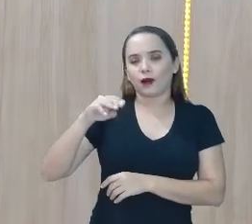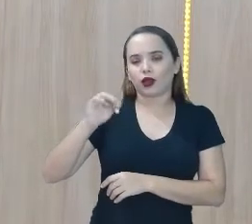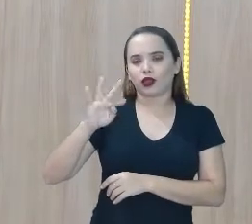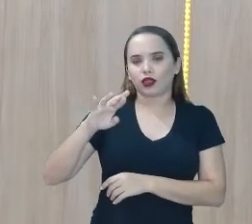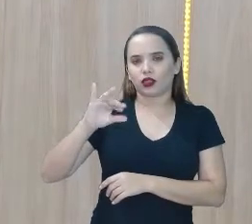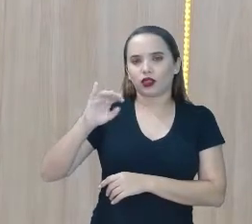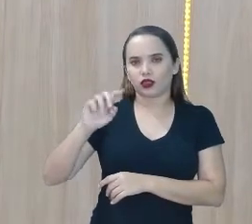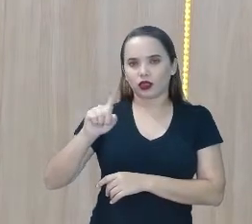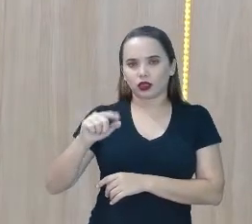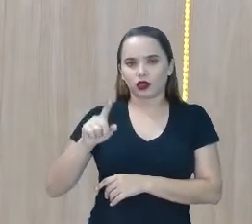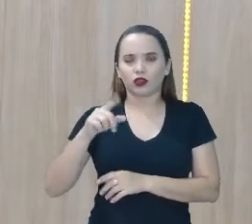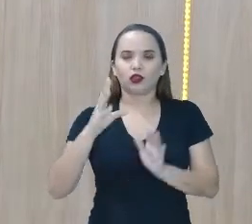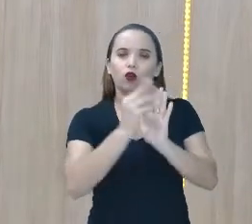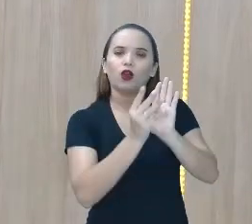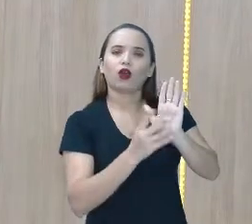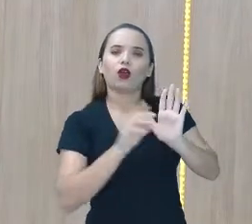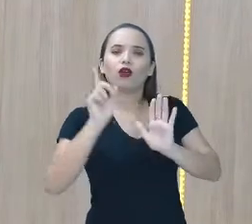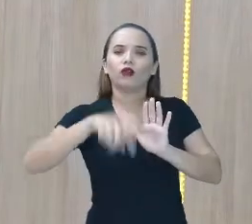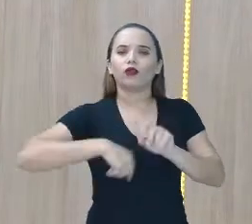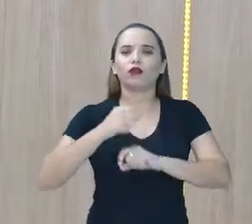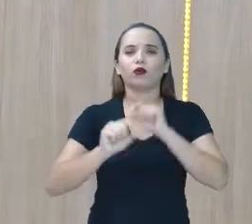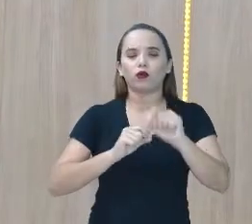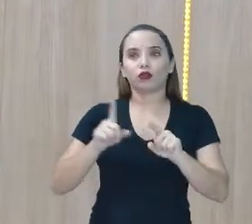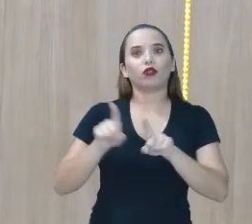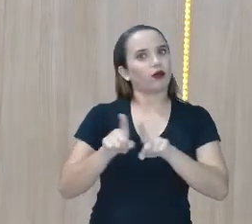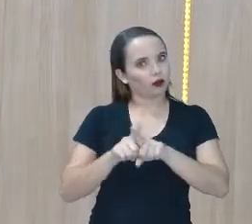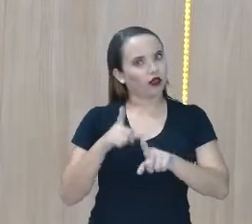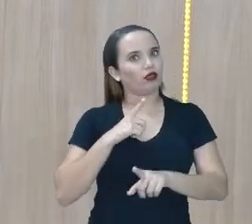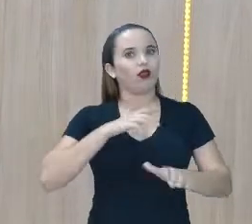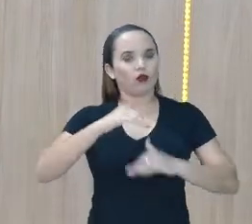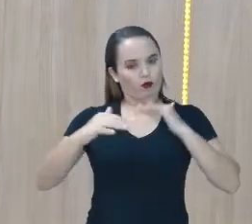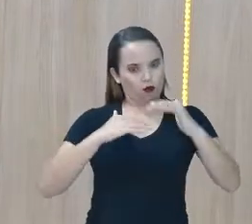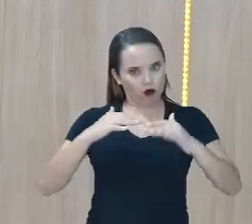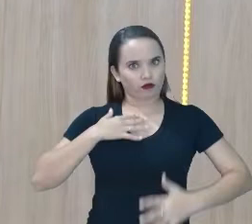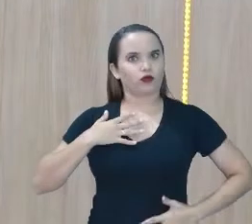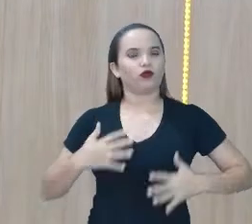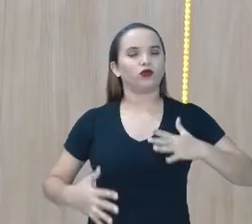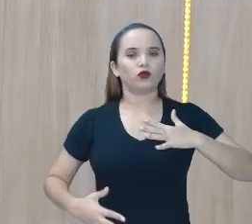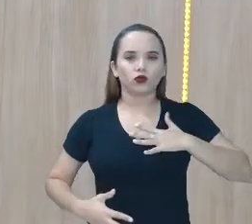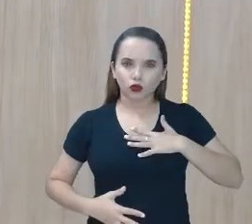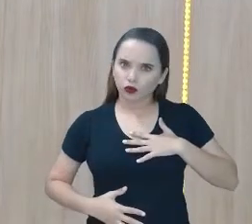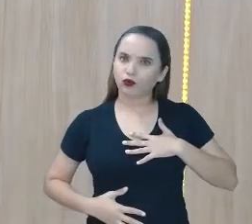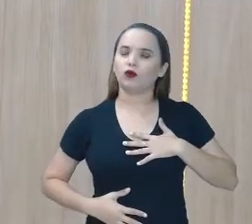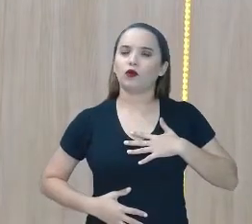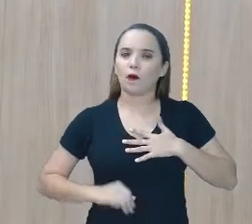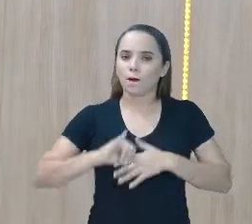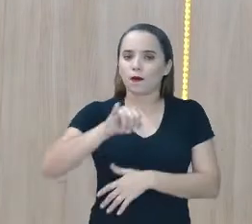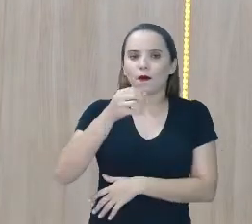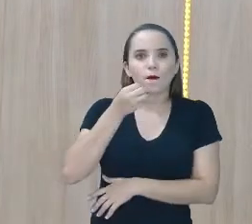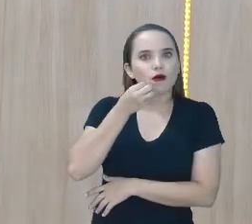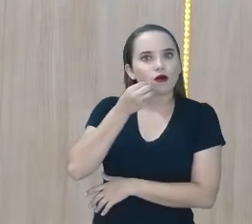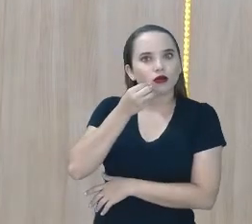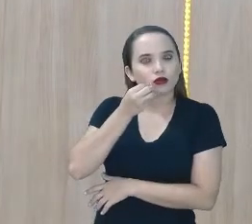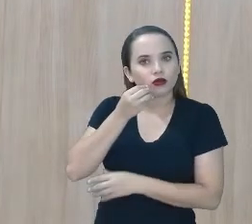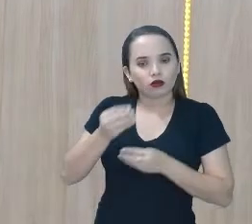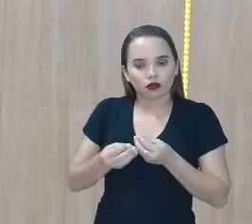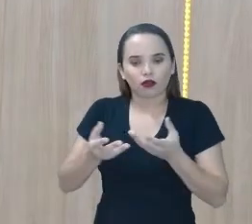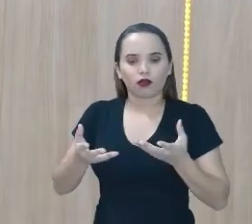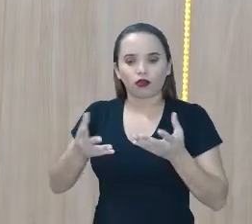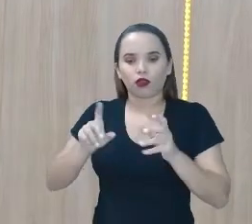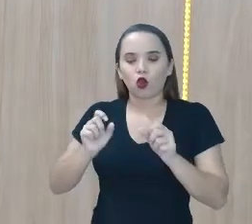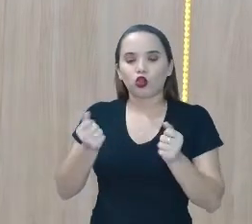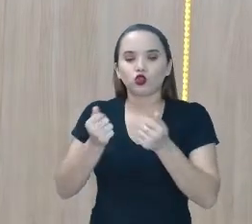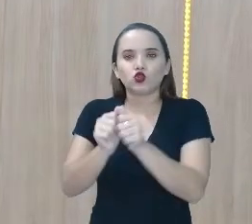aí, nesse movimento do corpo, a gente também está se aproximando, a gente está oportunizando a aproximação com o